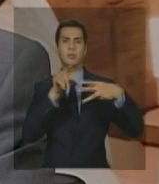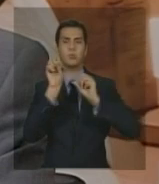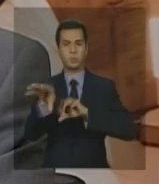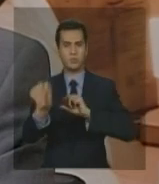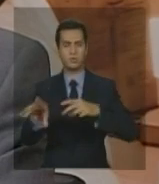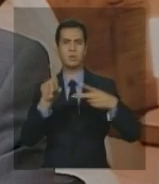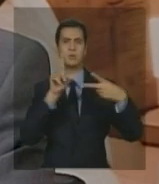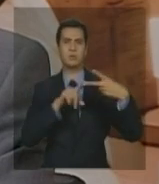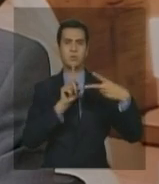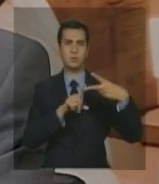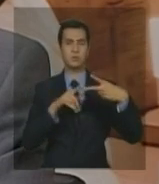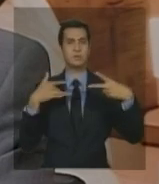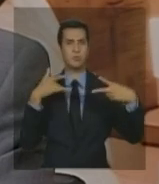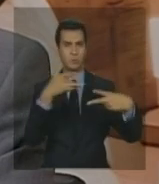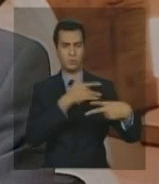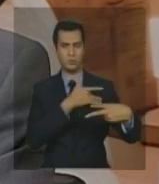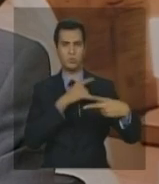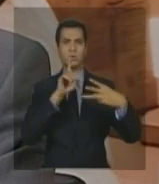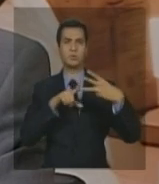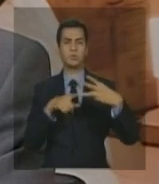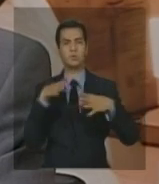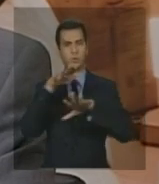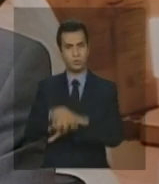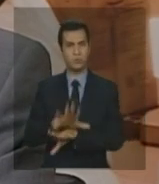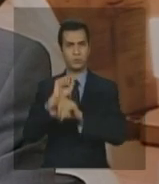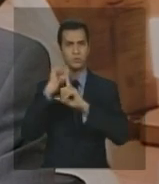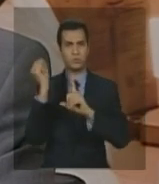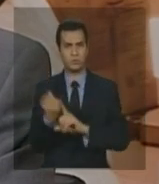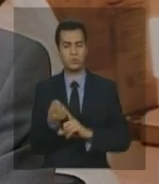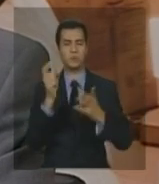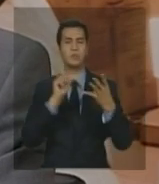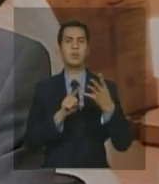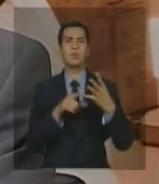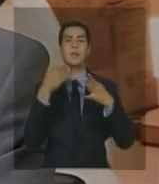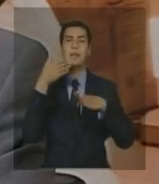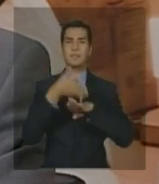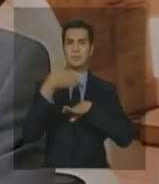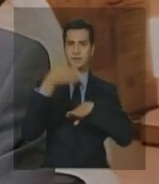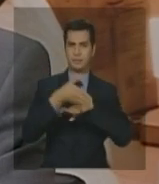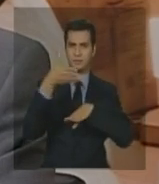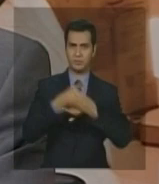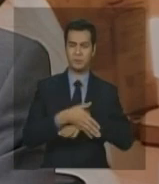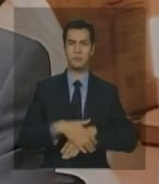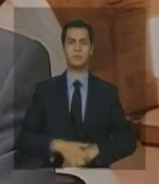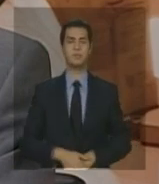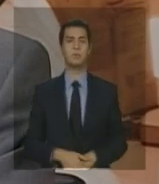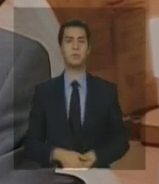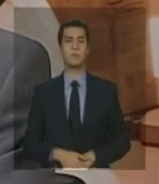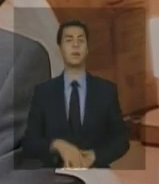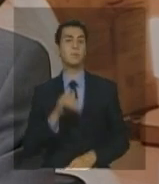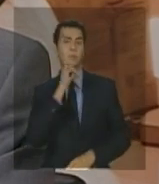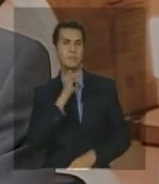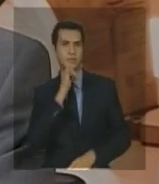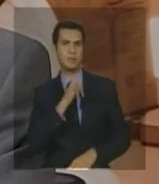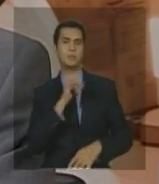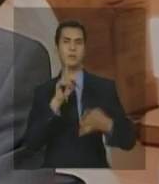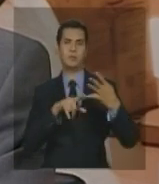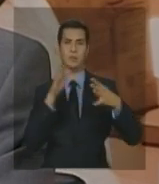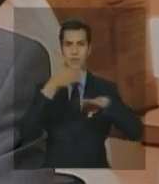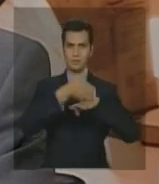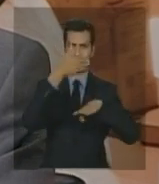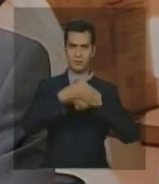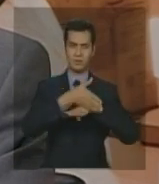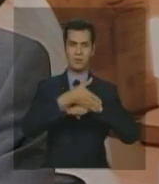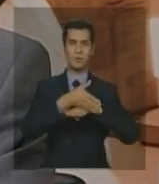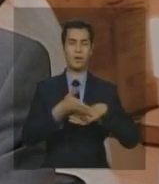educação, acesso à saúde, inclusão social, acessibilidade. Né? Na acessibilidade, por exemplo, a partir